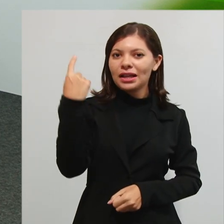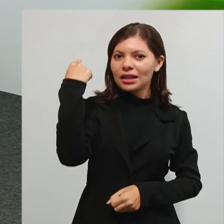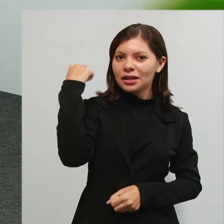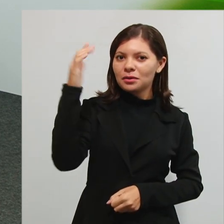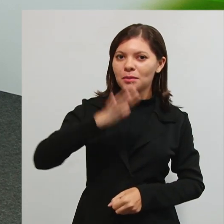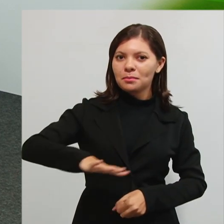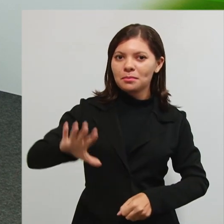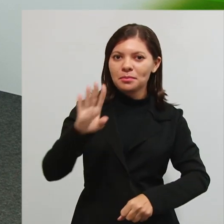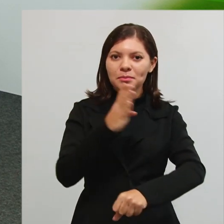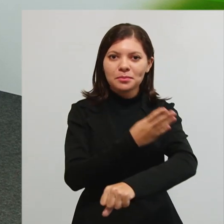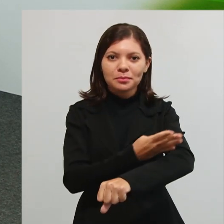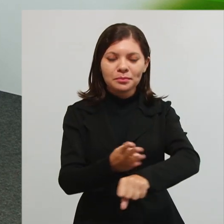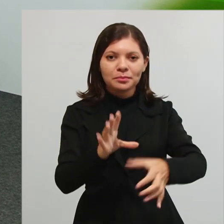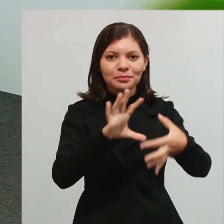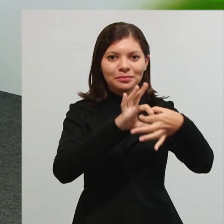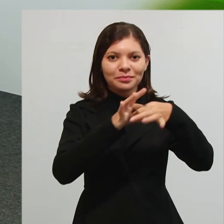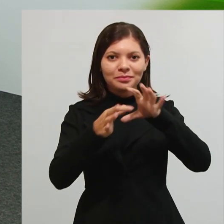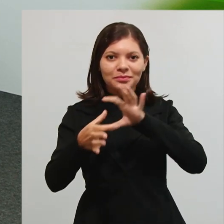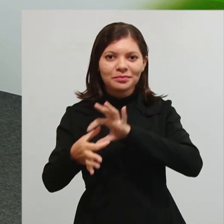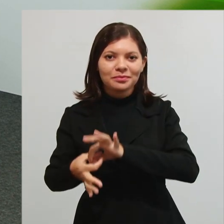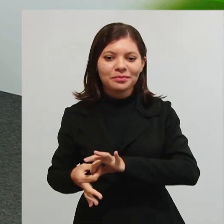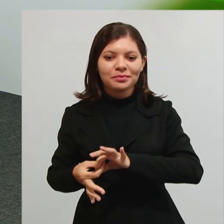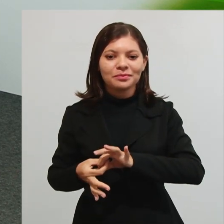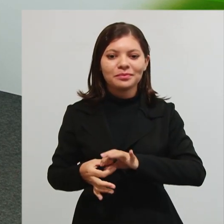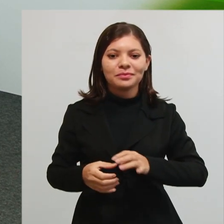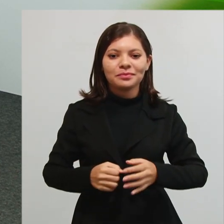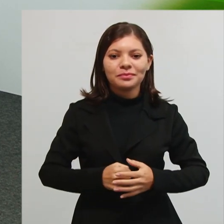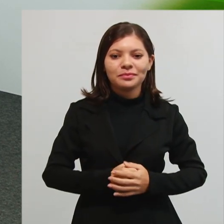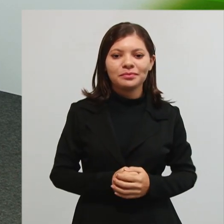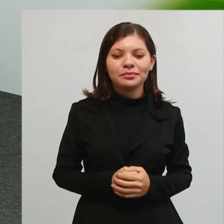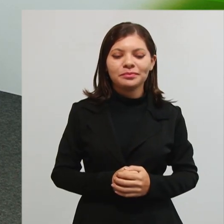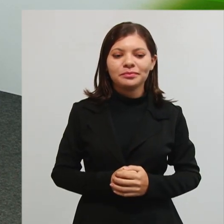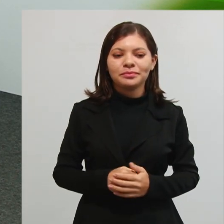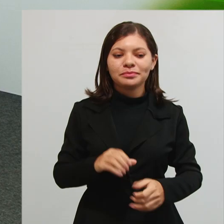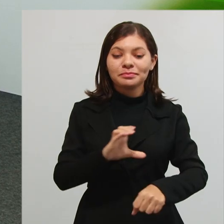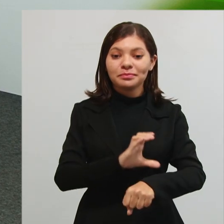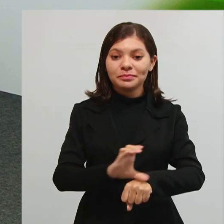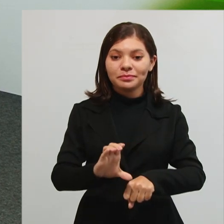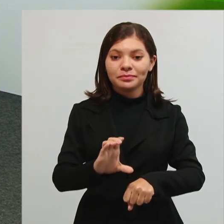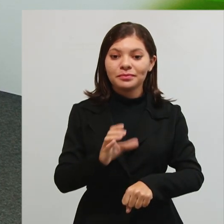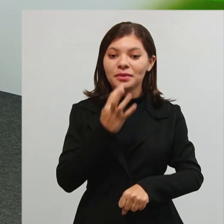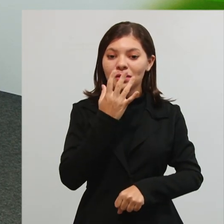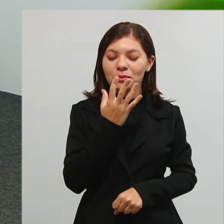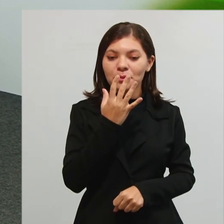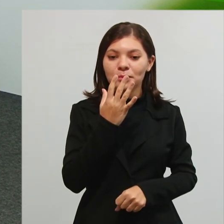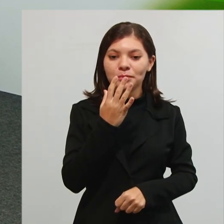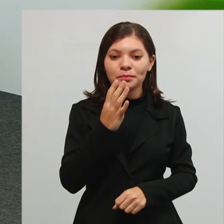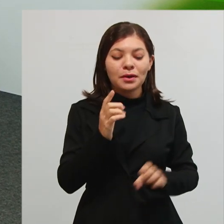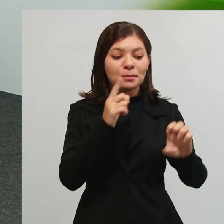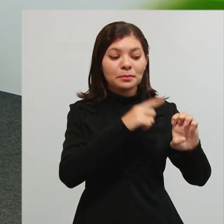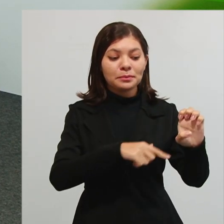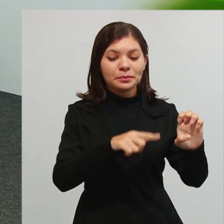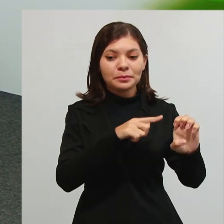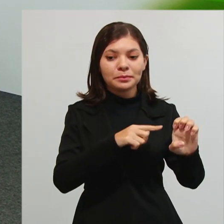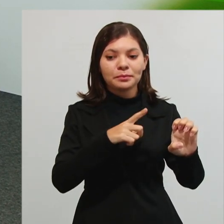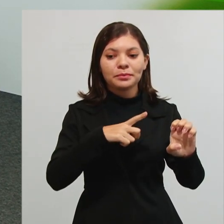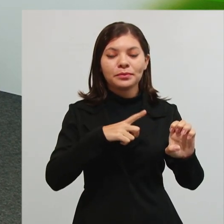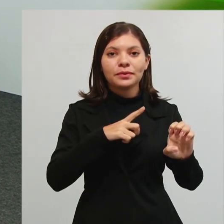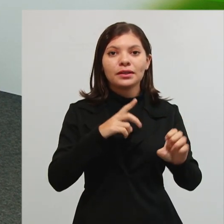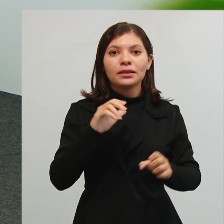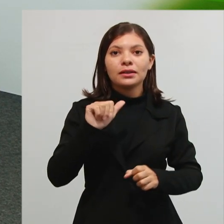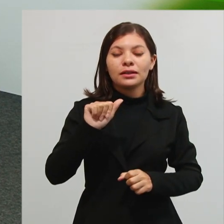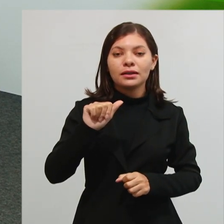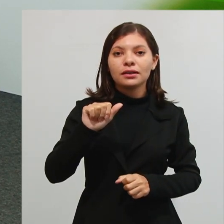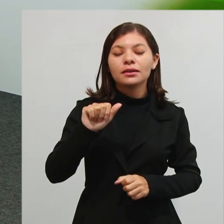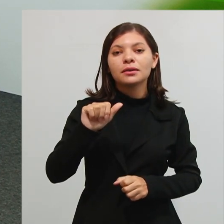geométricas sendo interligadas com esses pontos na cor cinza e logo aqui a minha esquerda nós temos a sigla